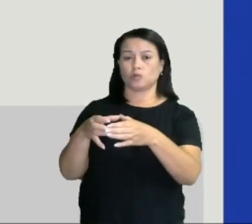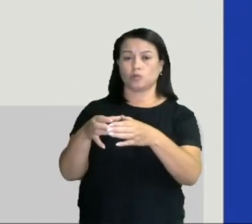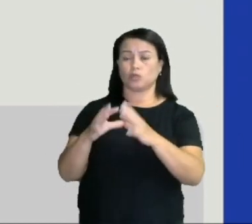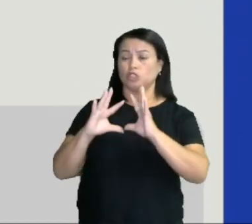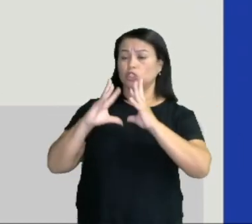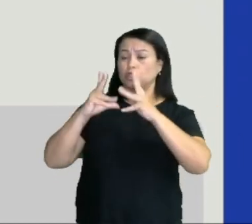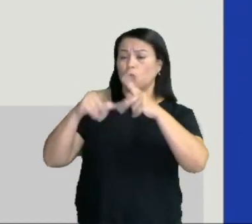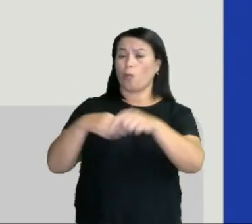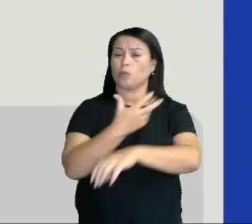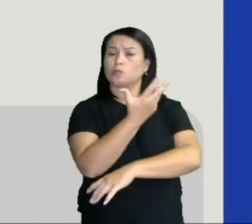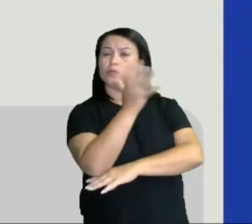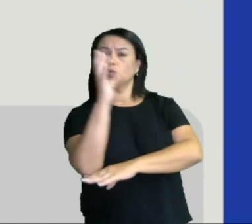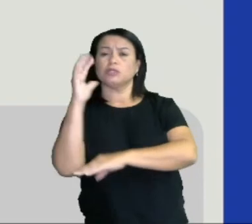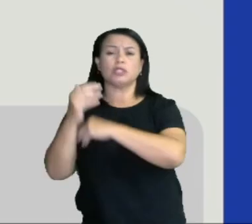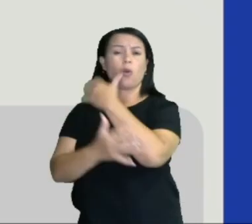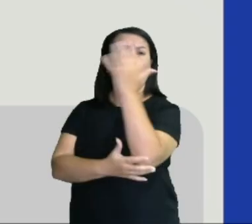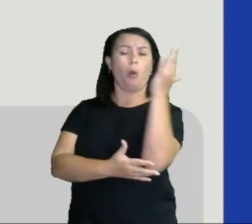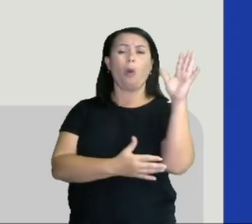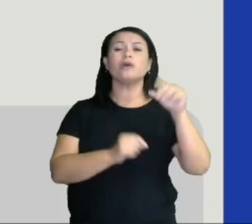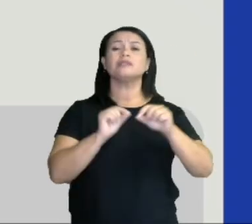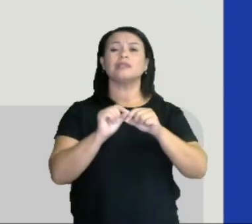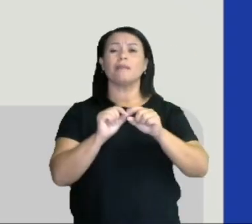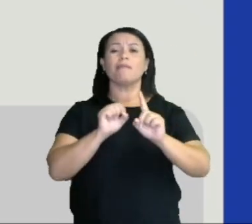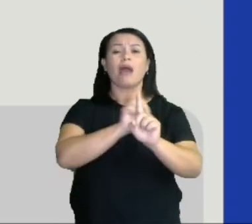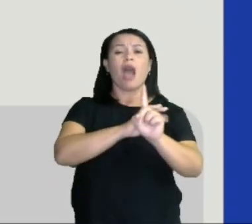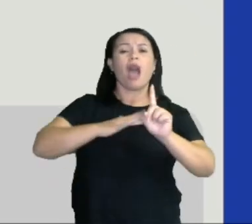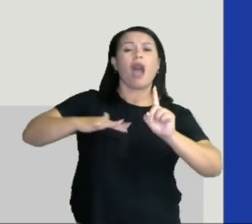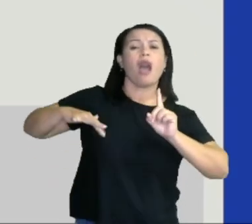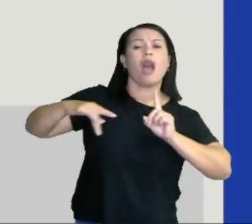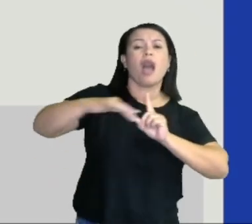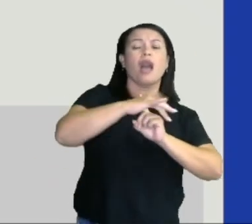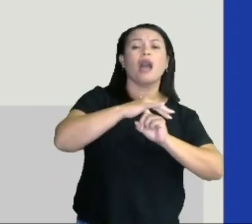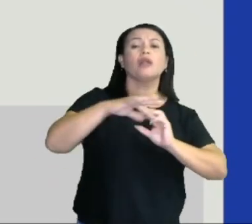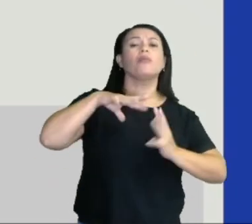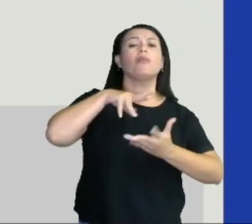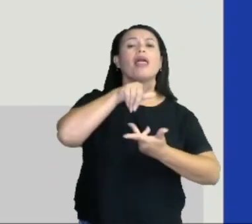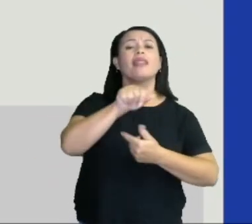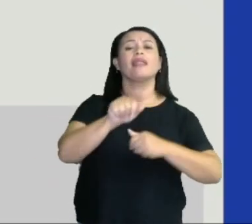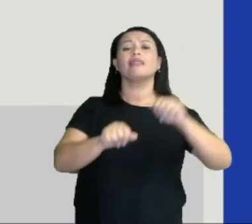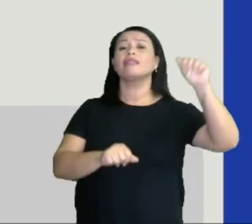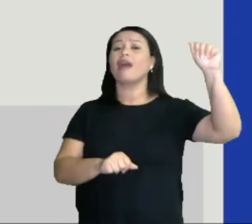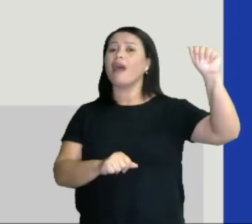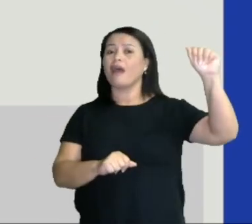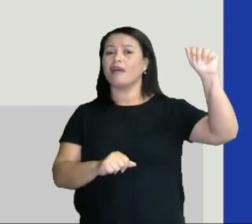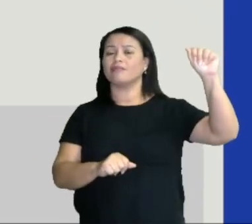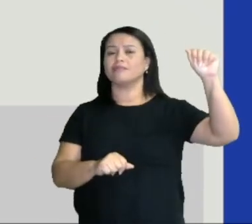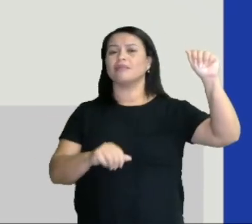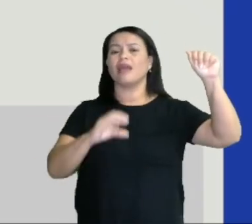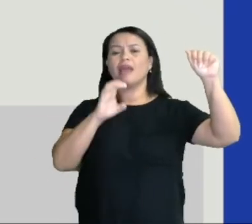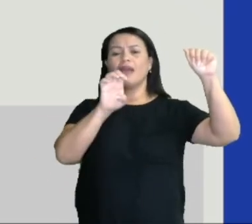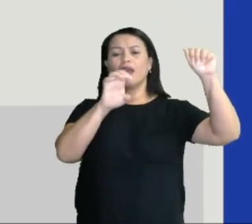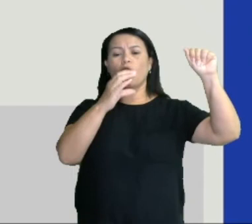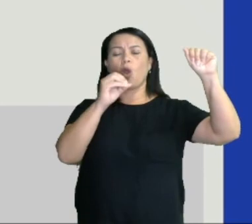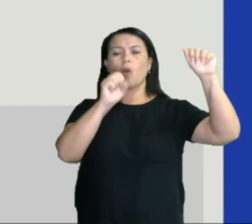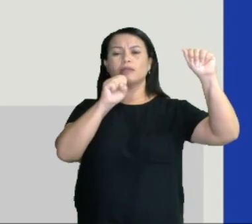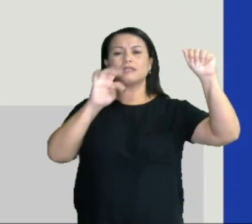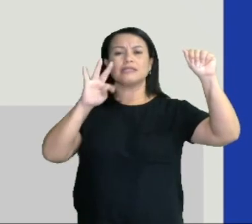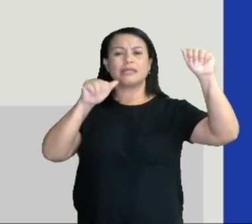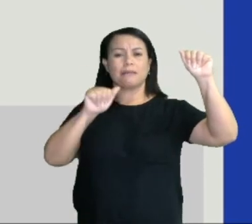todos os ecossistemas do planeta é chamado de: letra A, ecossistema; letra